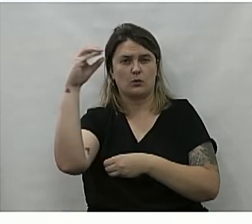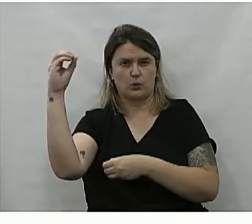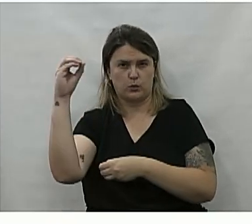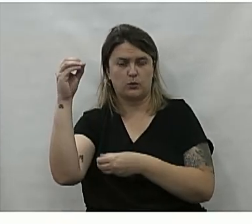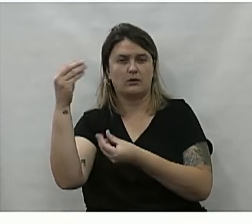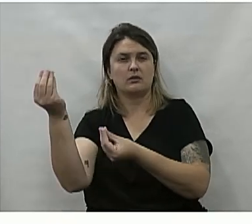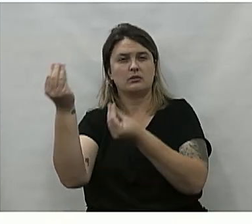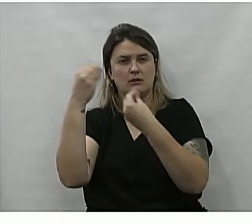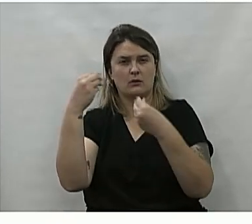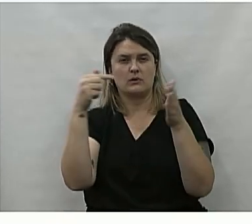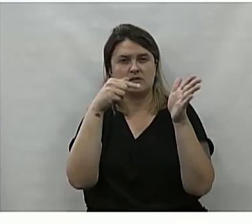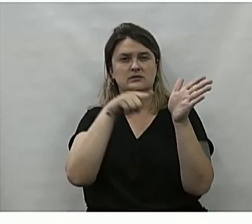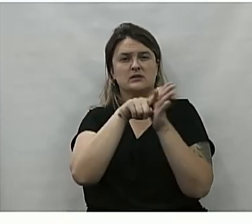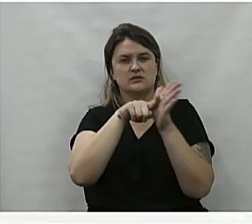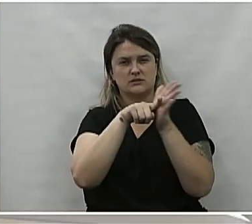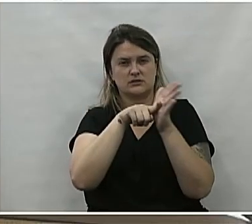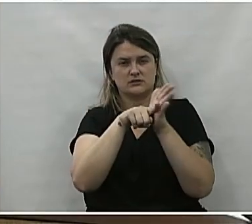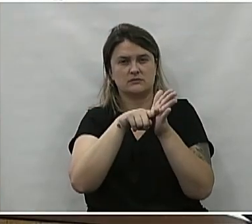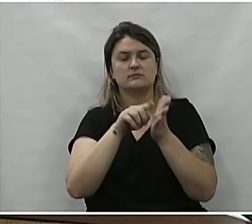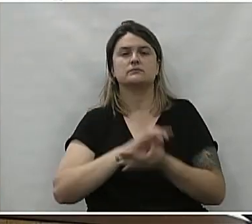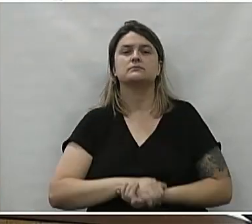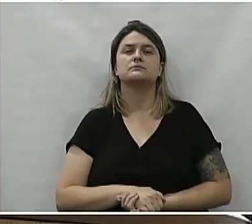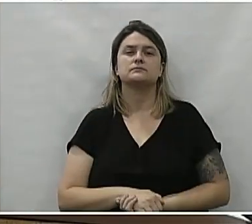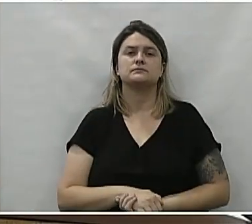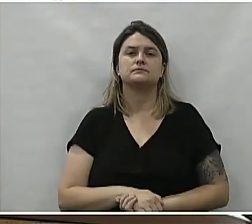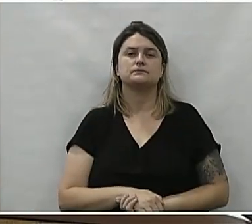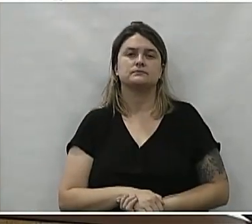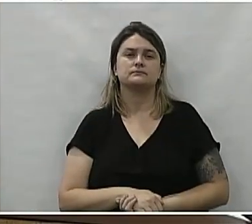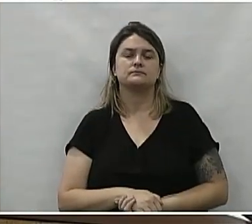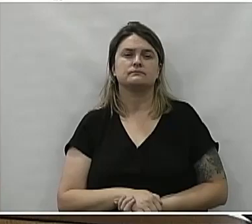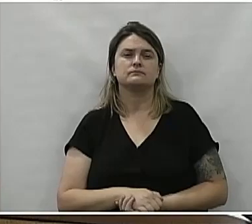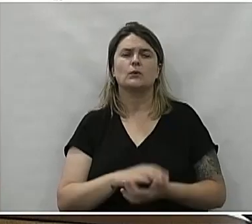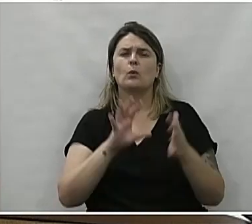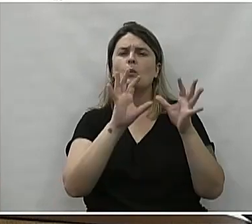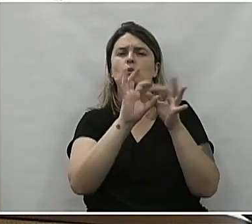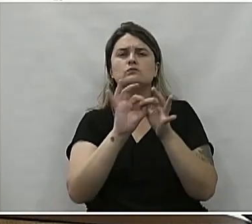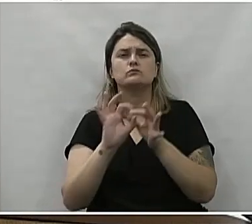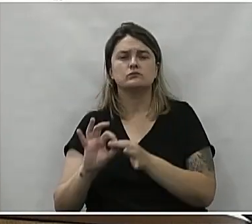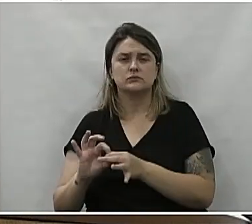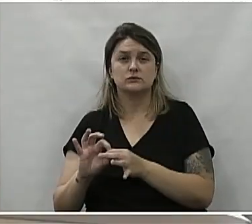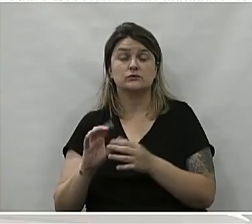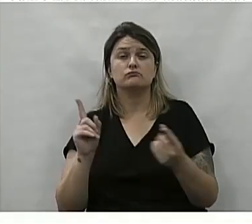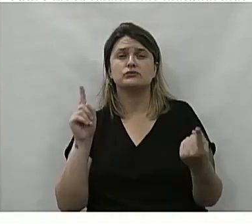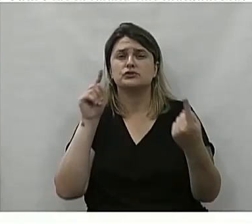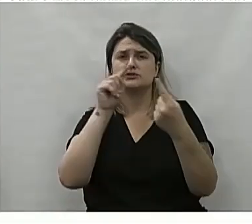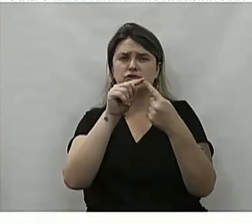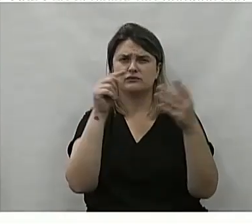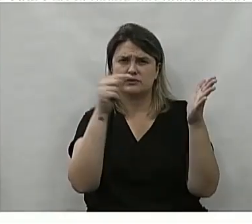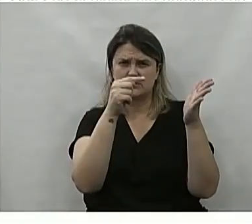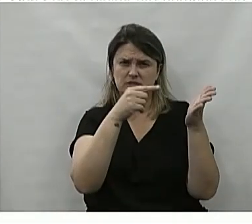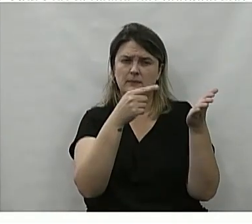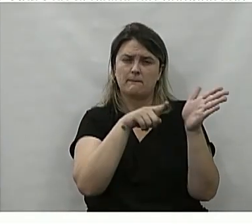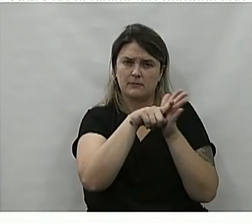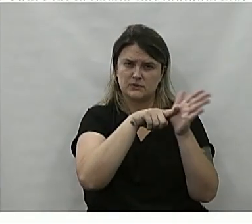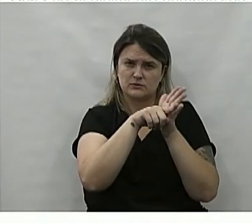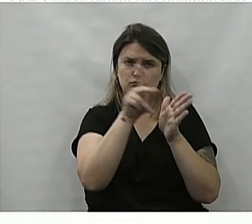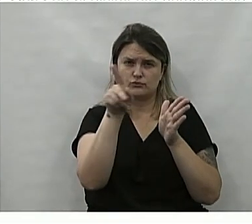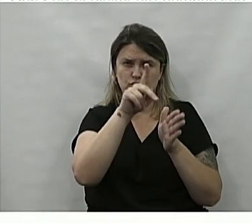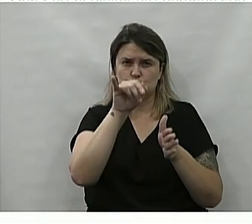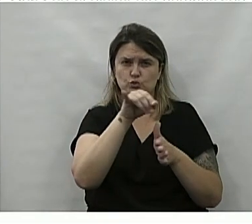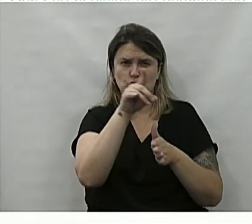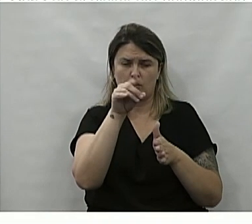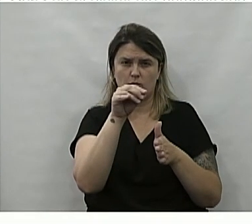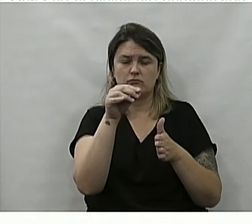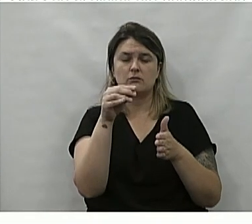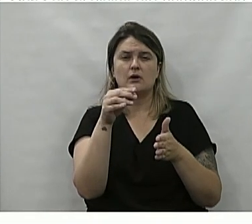concede A utilização Da sua pesquisa Contextualizando Então O objetivo geral Do estudo Que o professor João Realizou